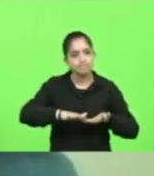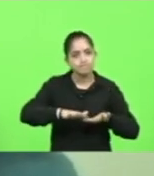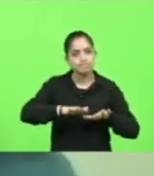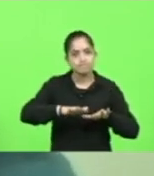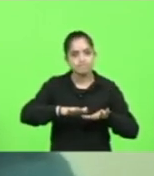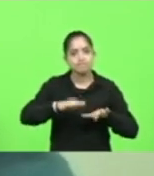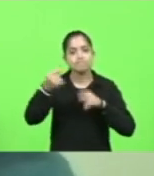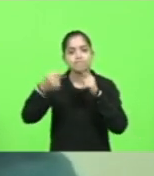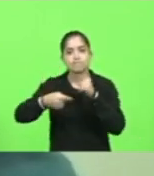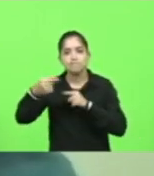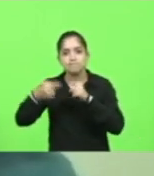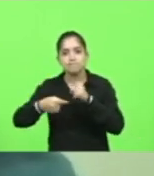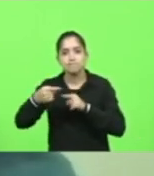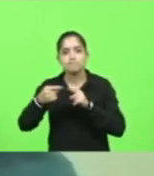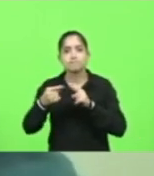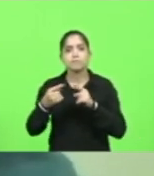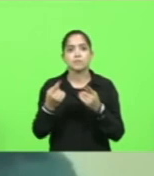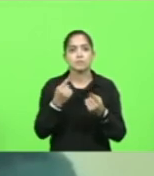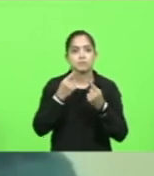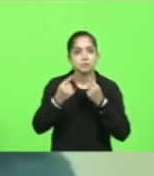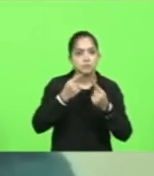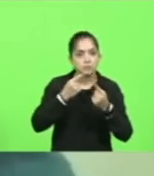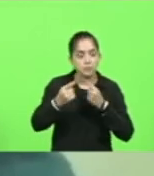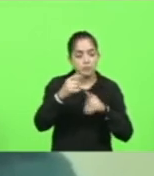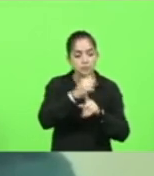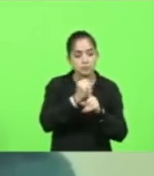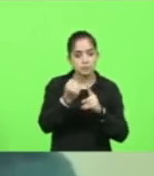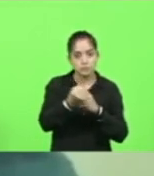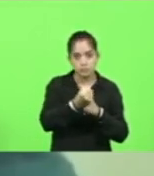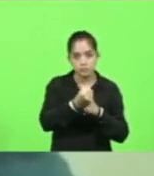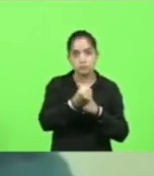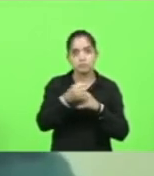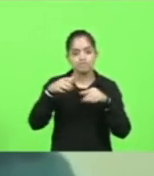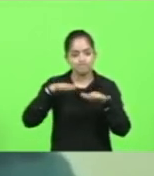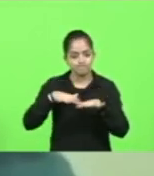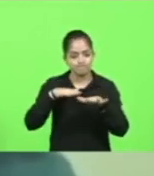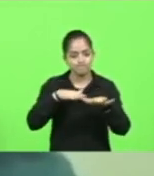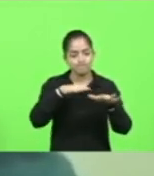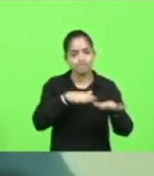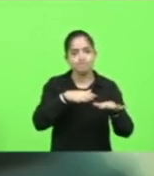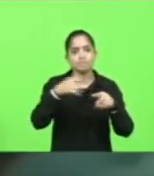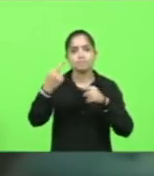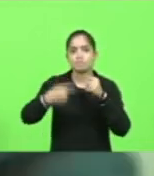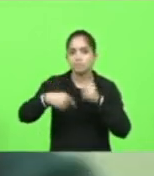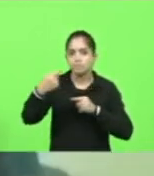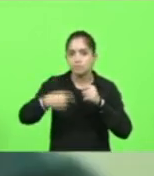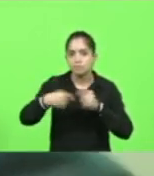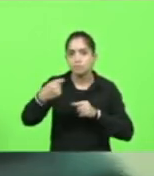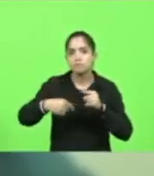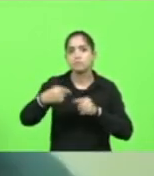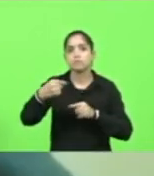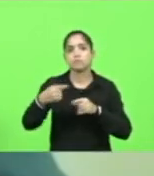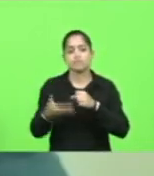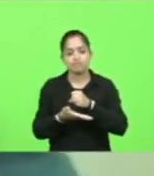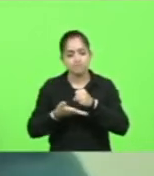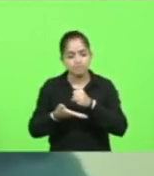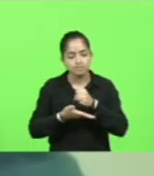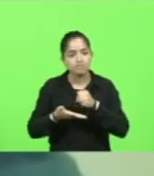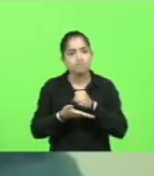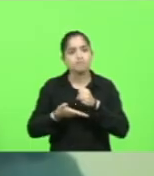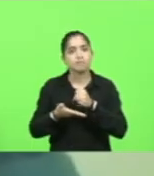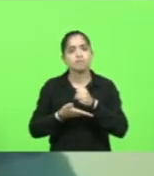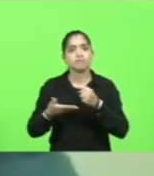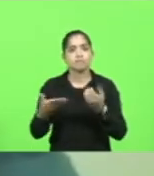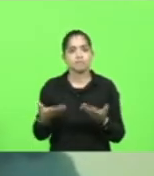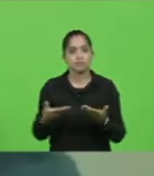públicas que diálogo com a sociedade e incorpora os movimentos na Bíblia em concorre a base da sociedade na